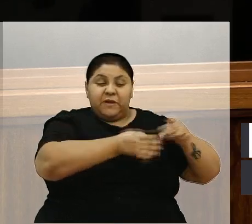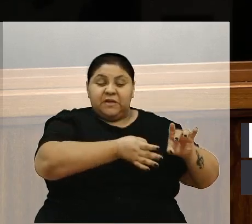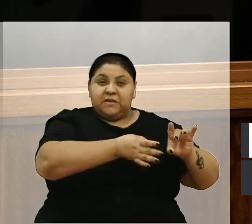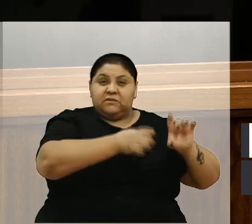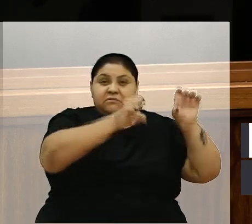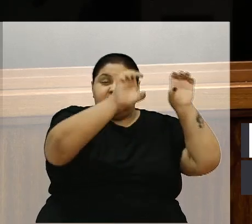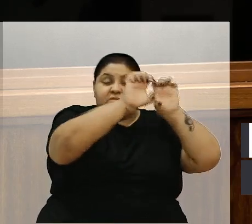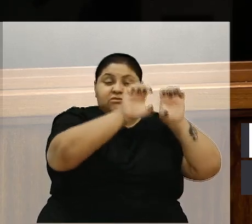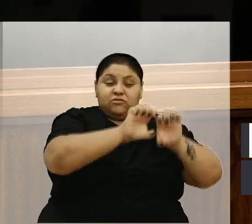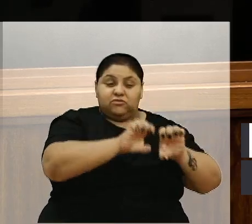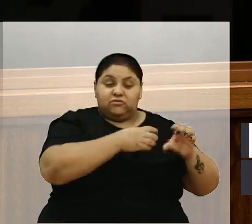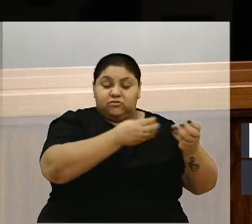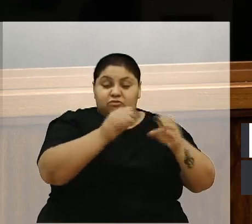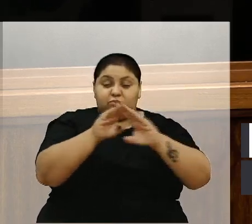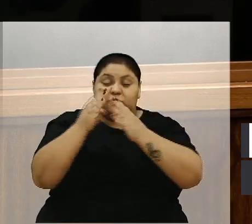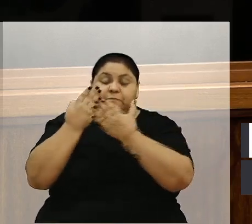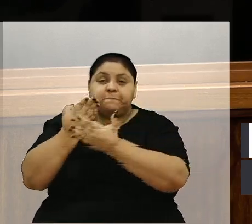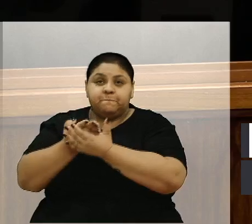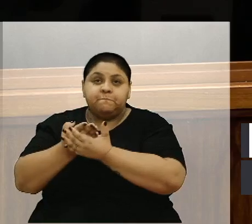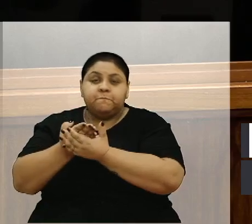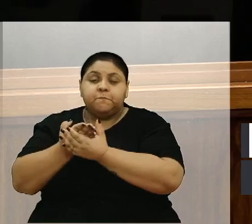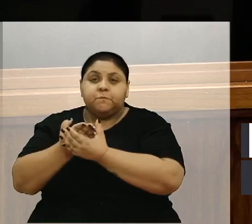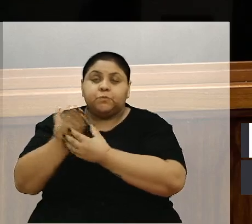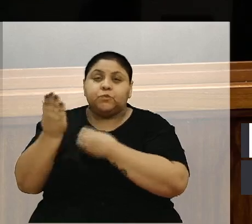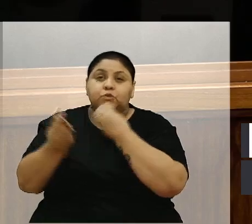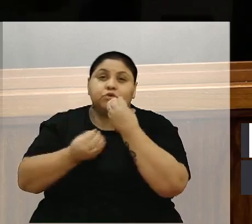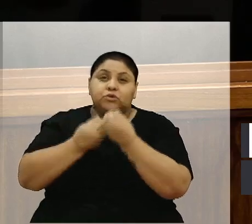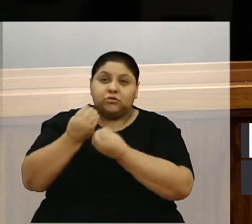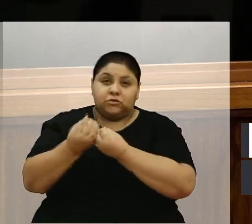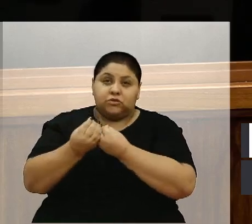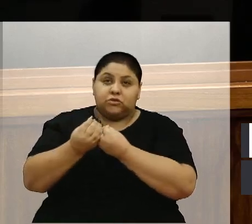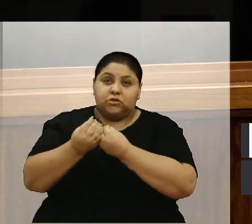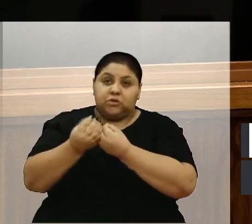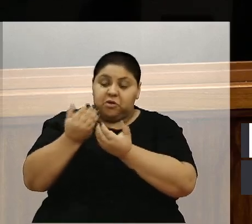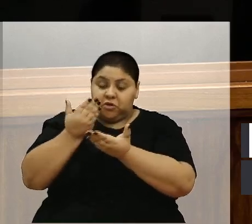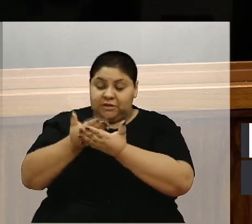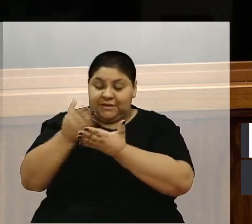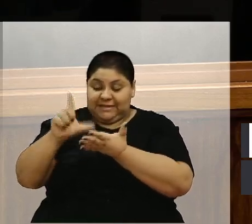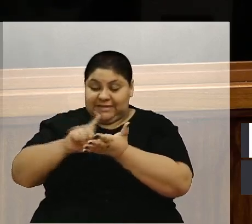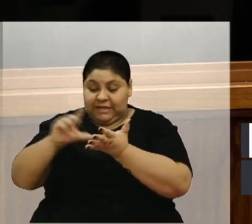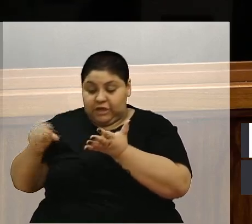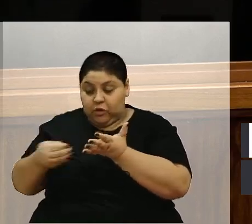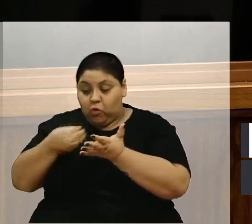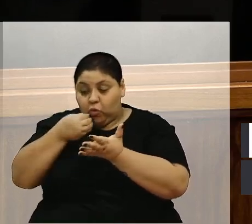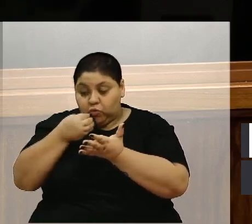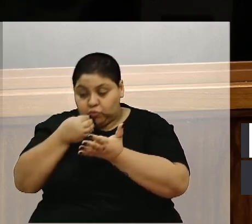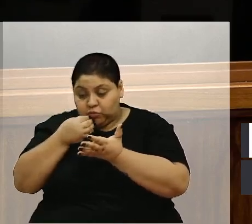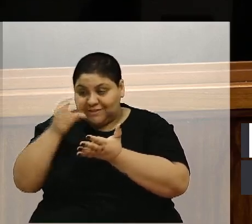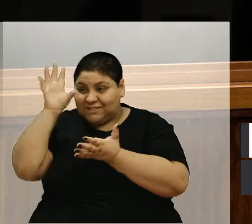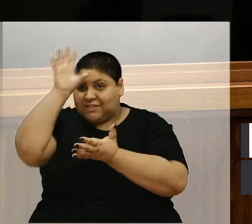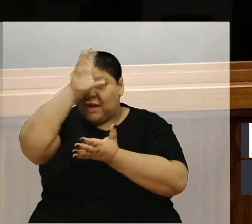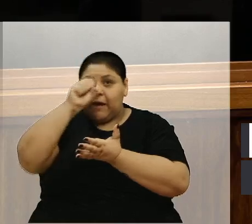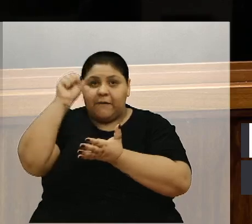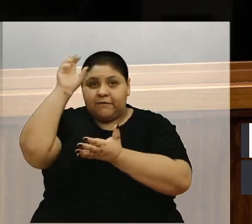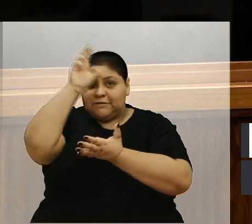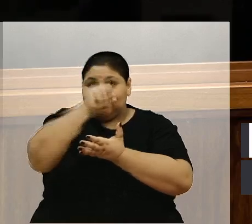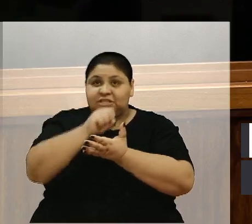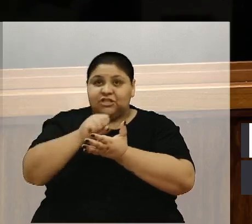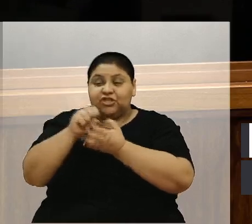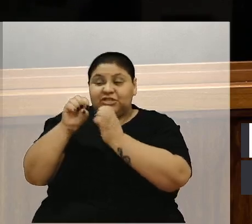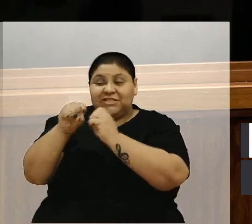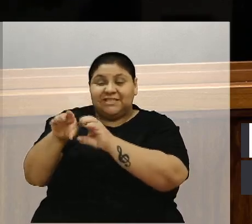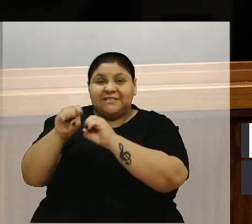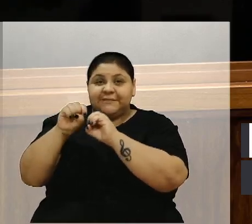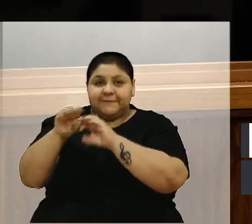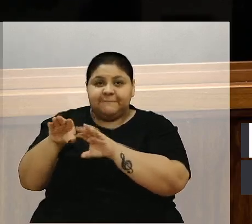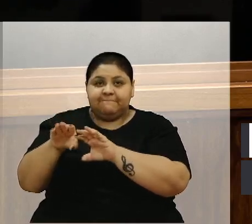muitas das nossas escolas e como estudar e ter a oportunidade de aprender, de ensinar